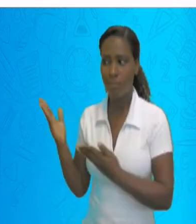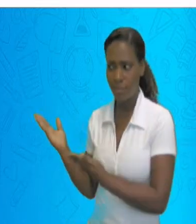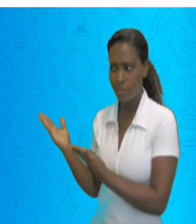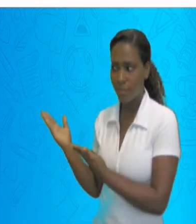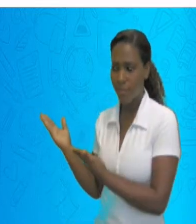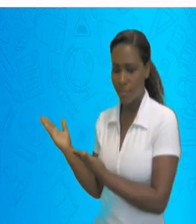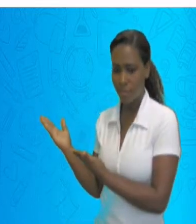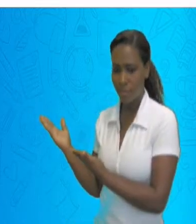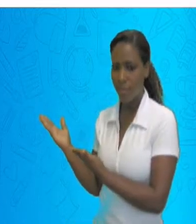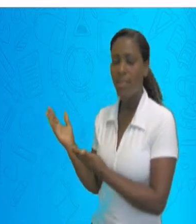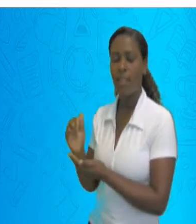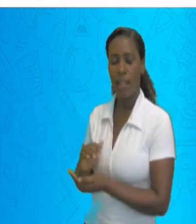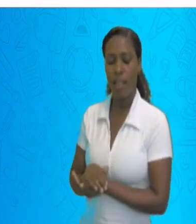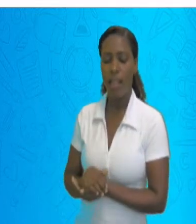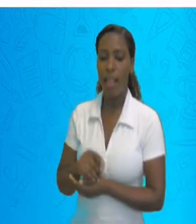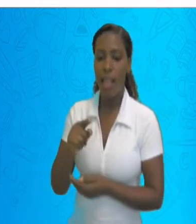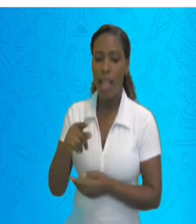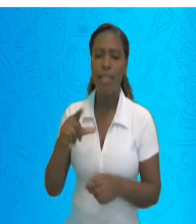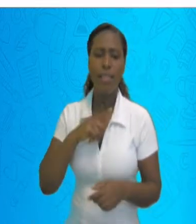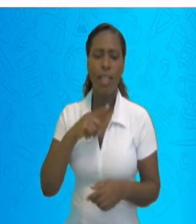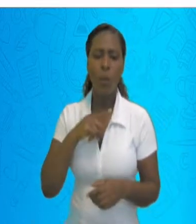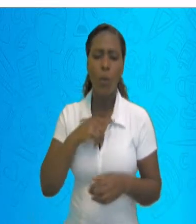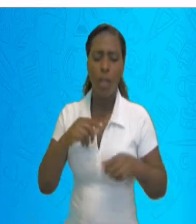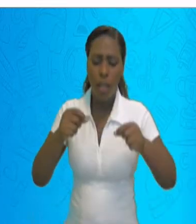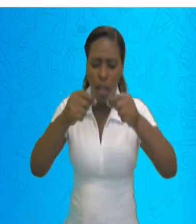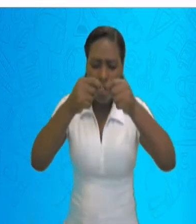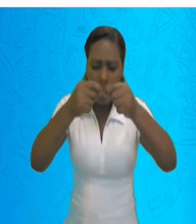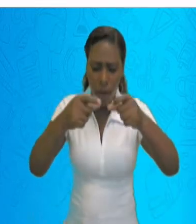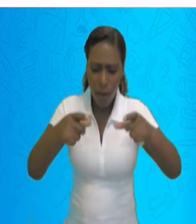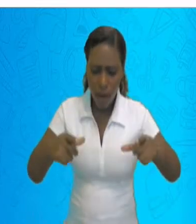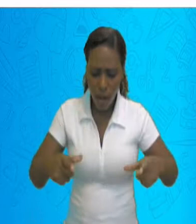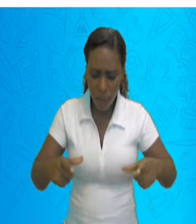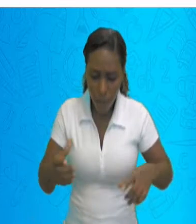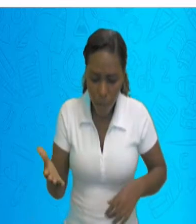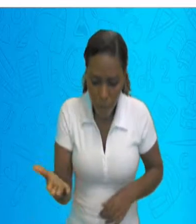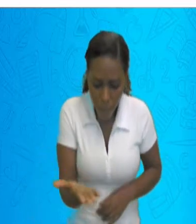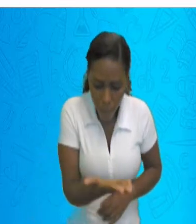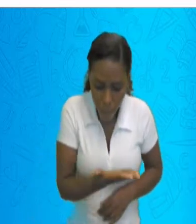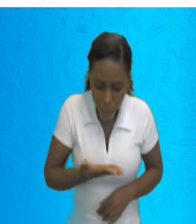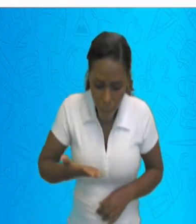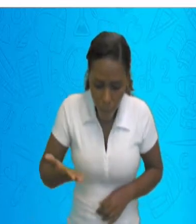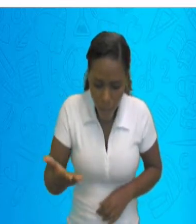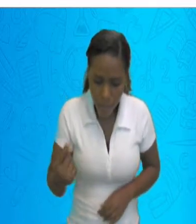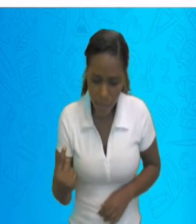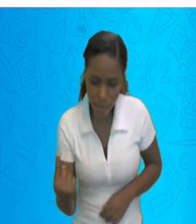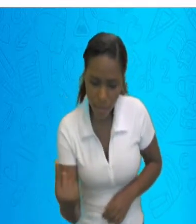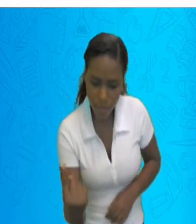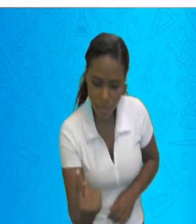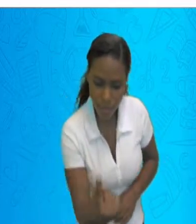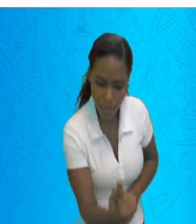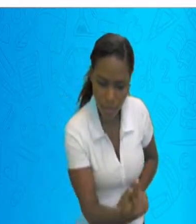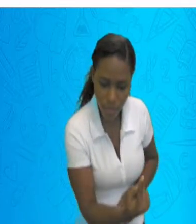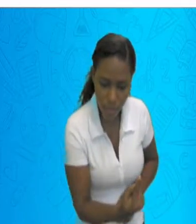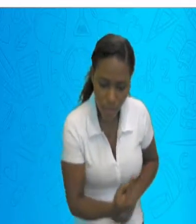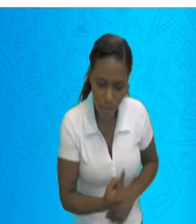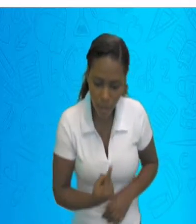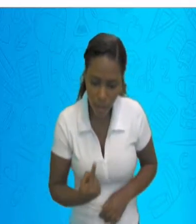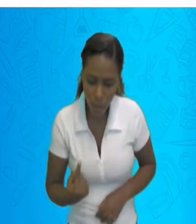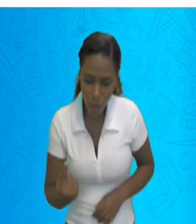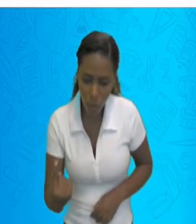base circular, e ele é formado por segmentos de reta que têm